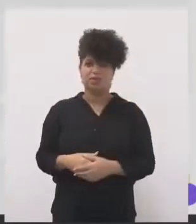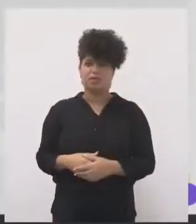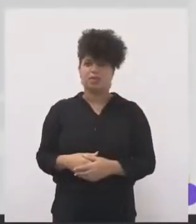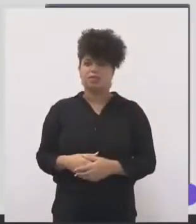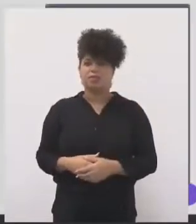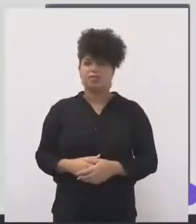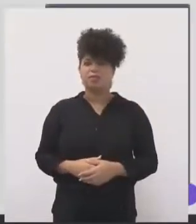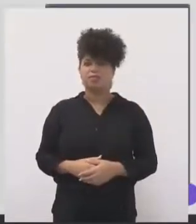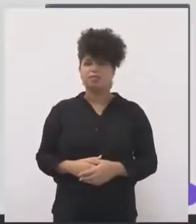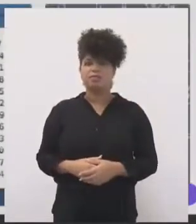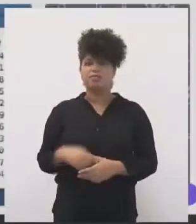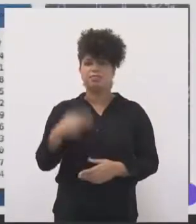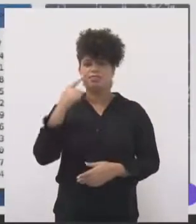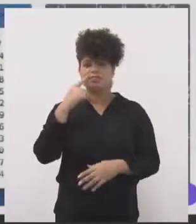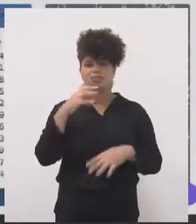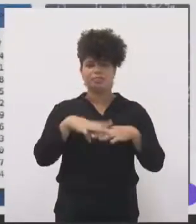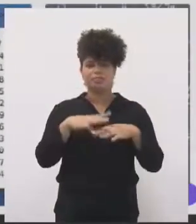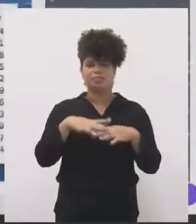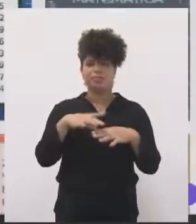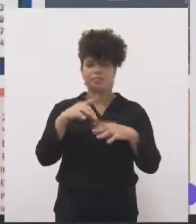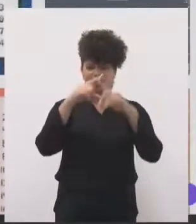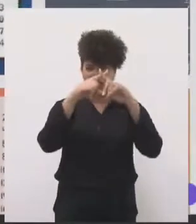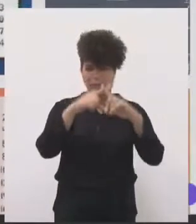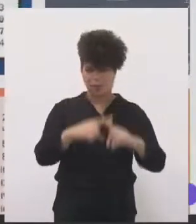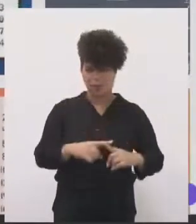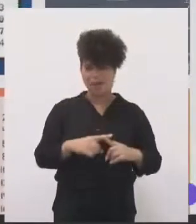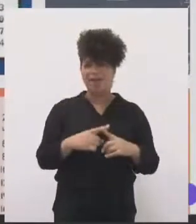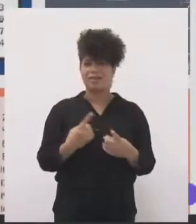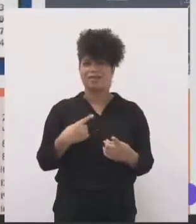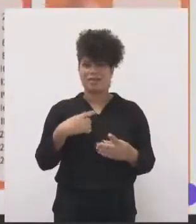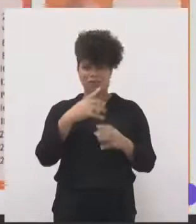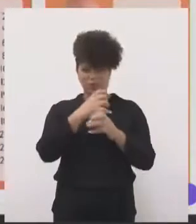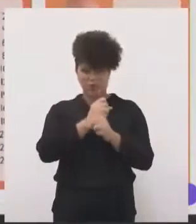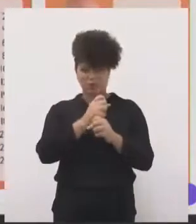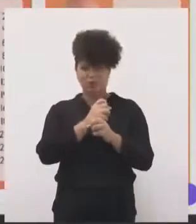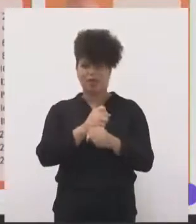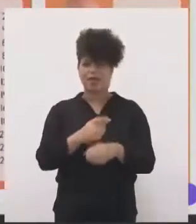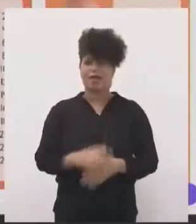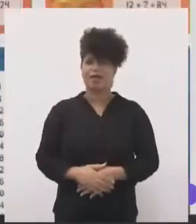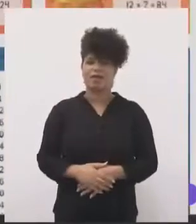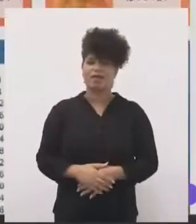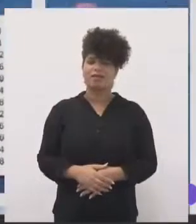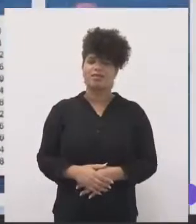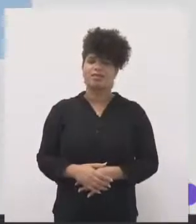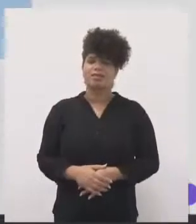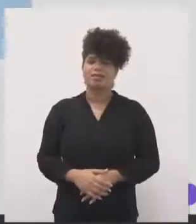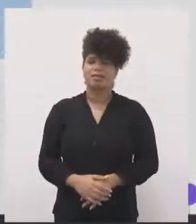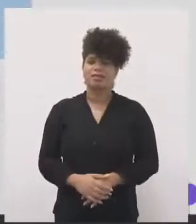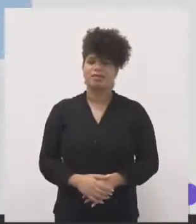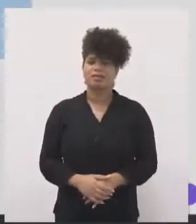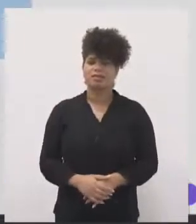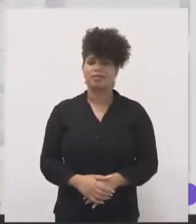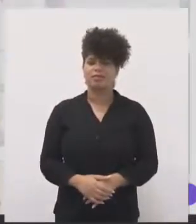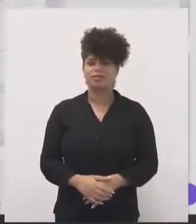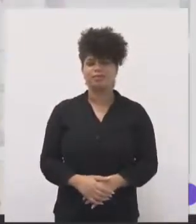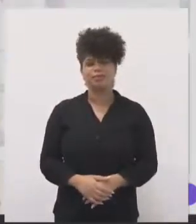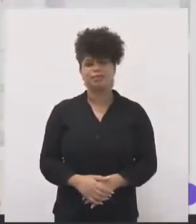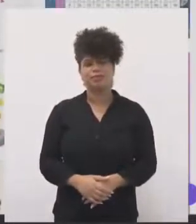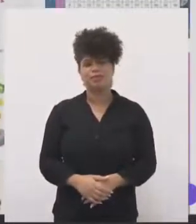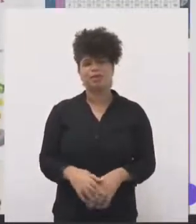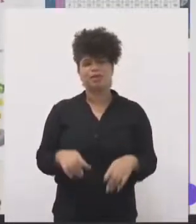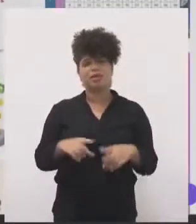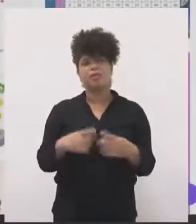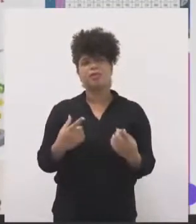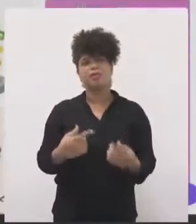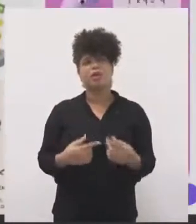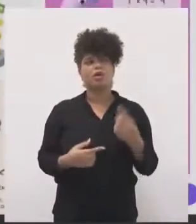matemática. Então, aquelas folhinhas de somar, tabuada, tem também algumas coisinhas sobre somar uma maçã com